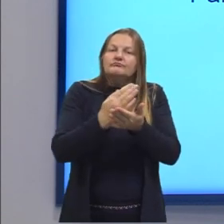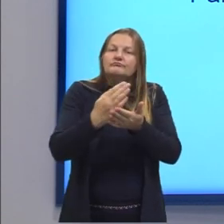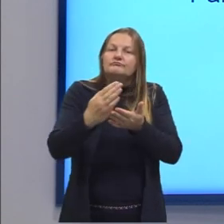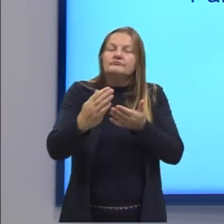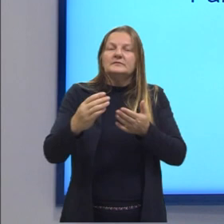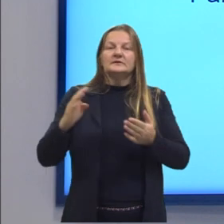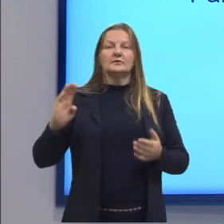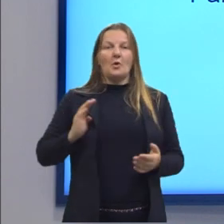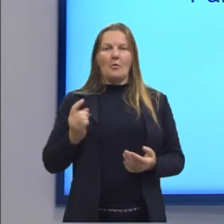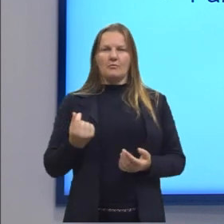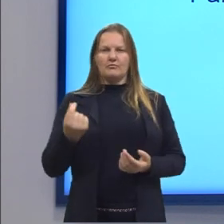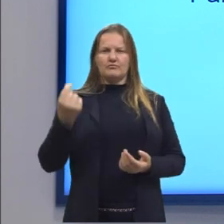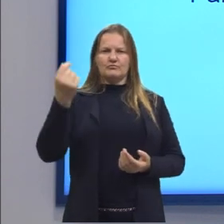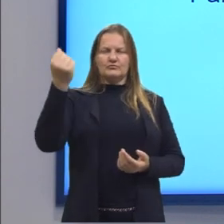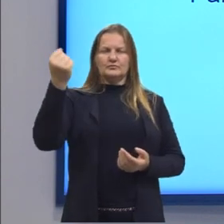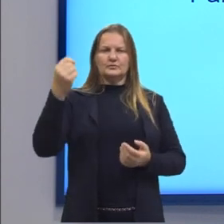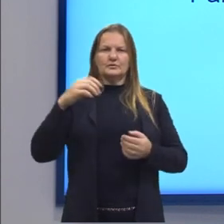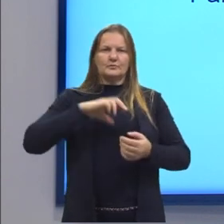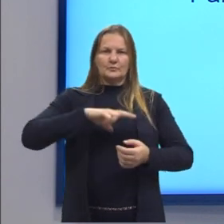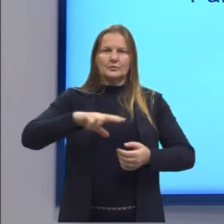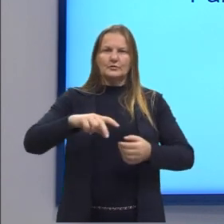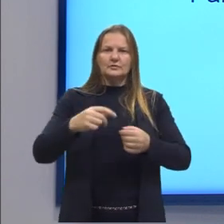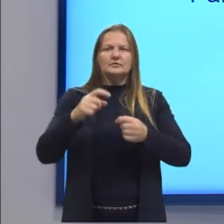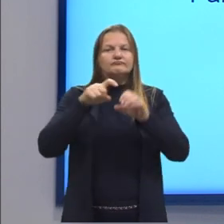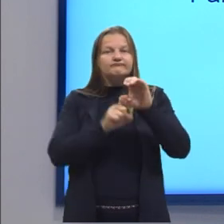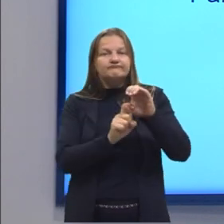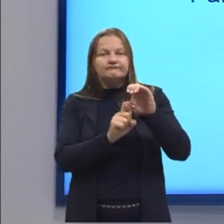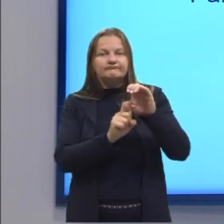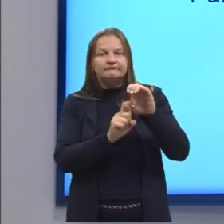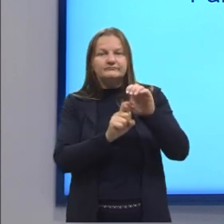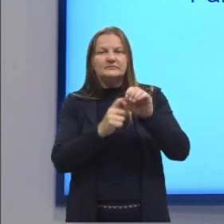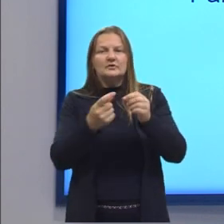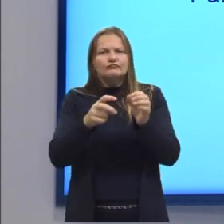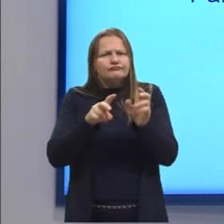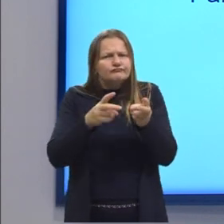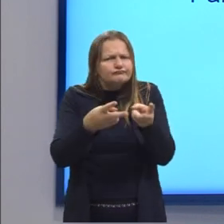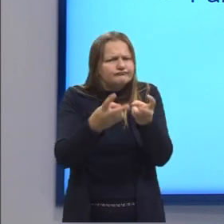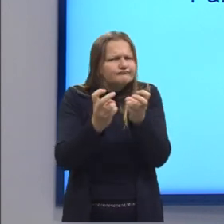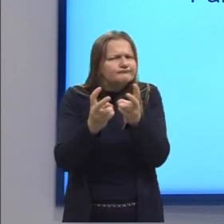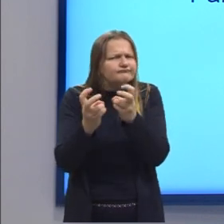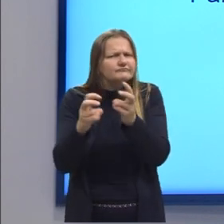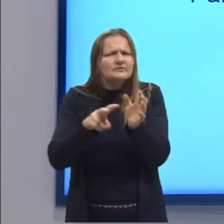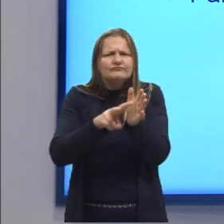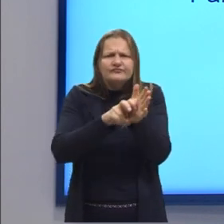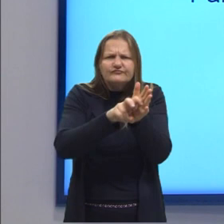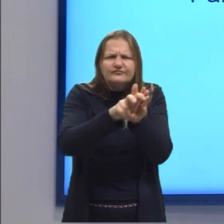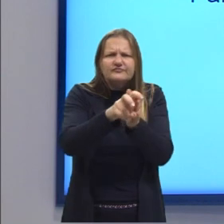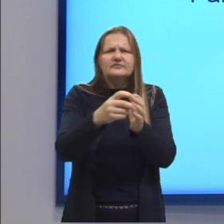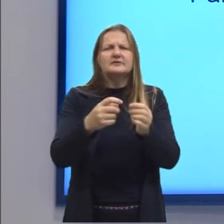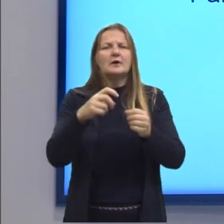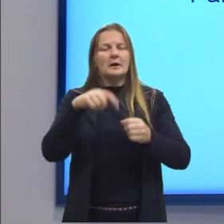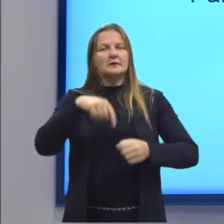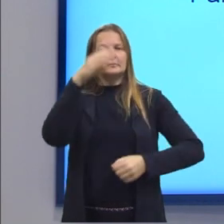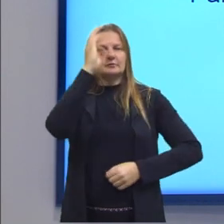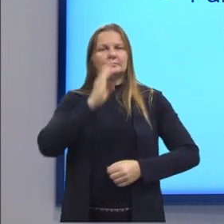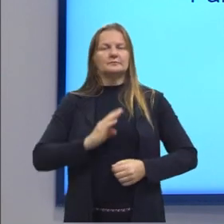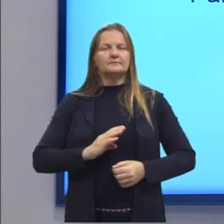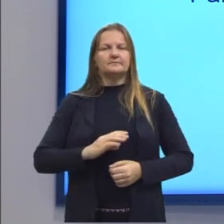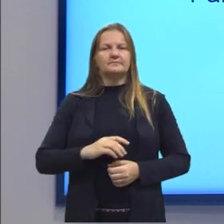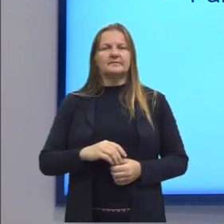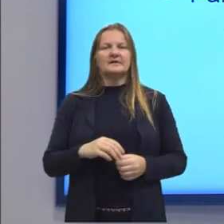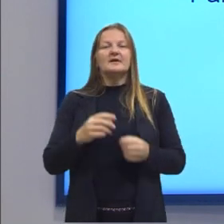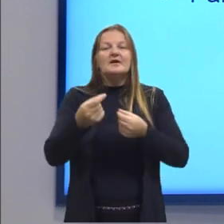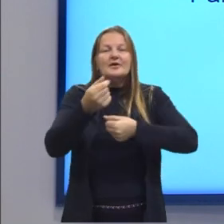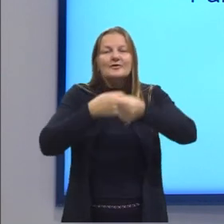portuguesa Depende muito do monopólio comercial da exploração do Brasil D é porque eu tava indo de mal a pior